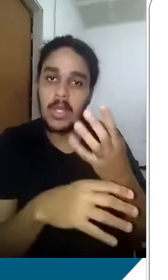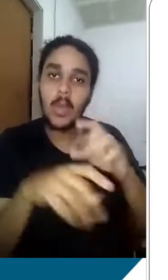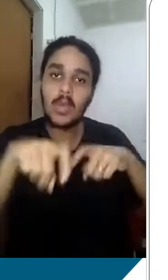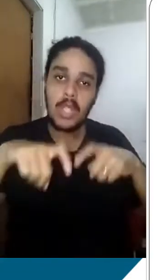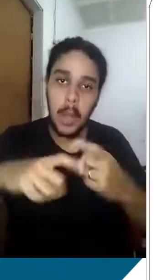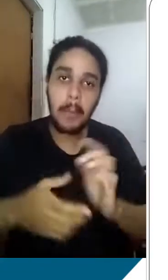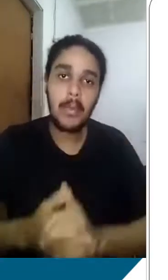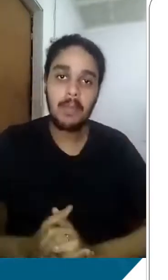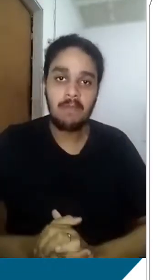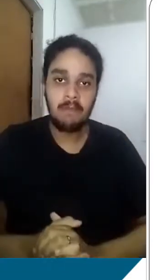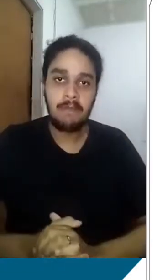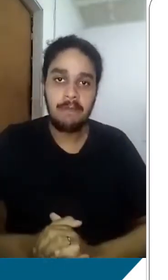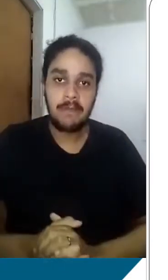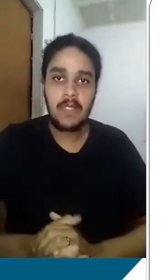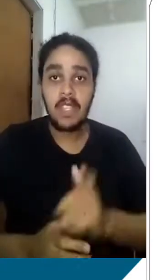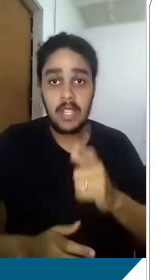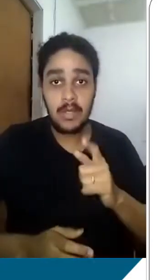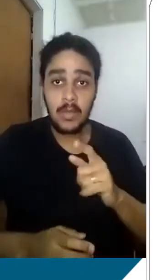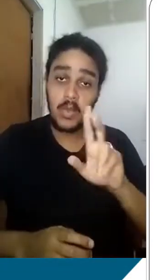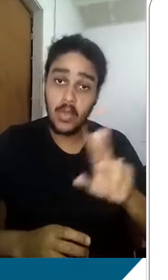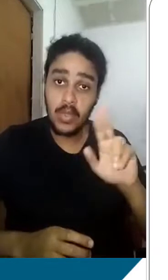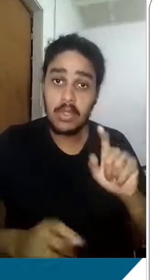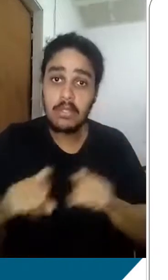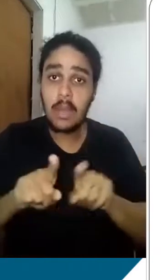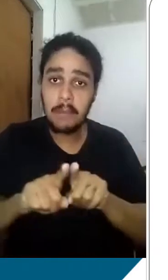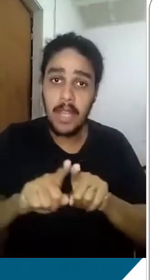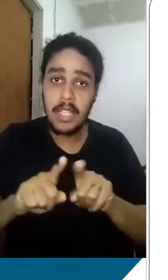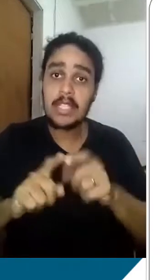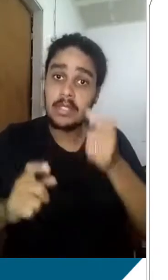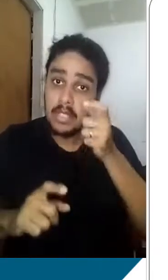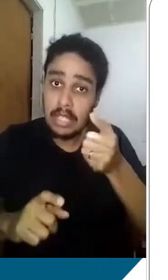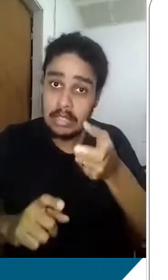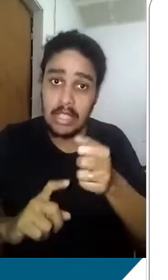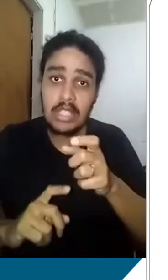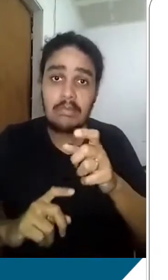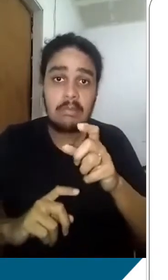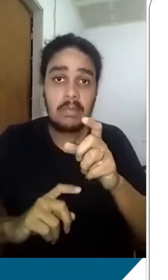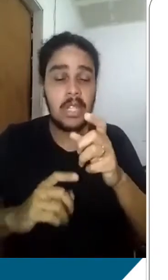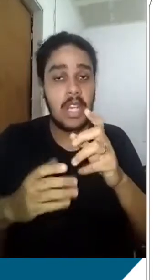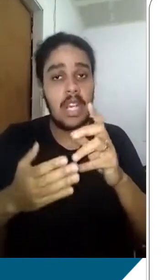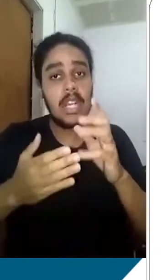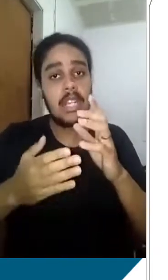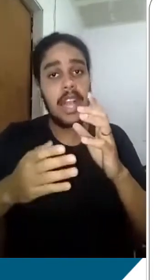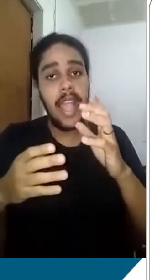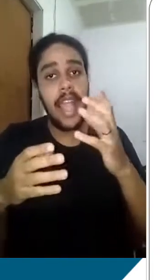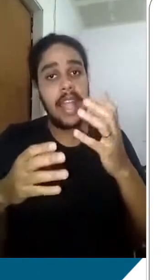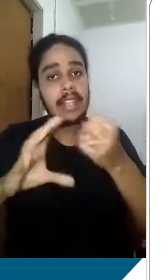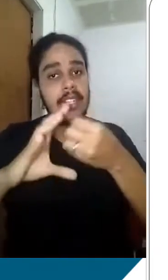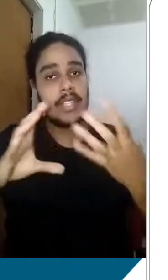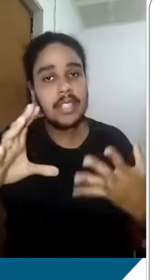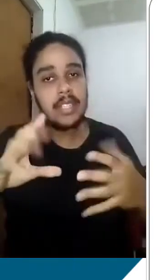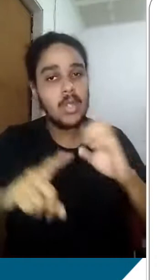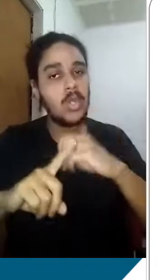do campo. Ele leva em consideração, o que também é super interessante, aspectos socioculturais,